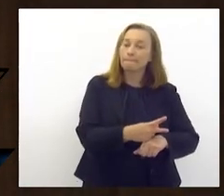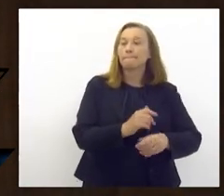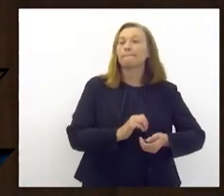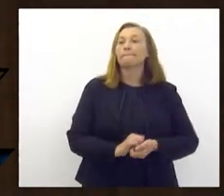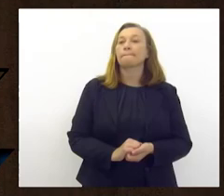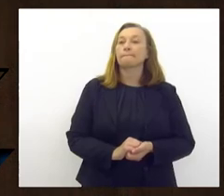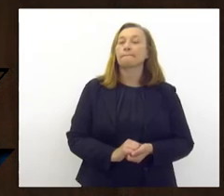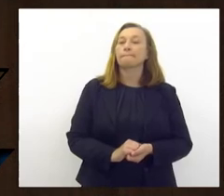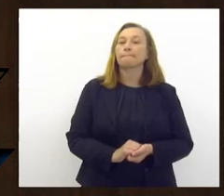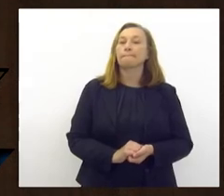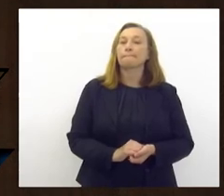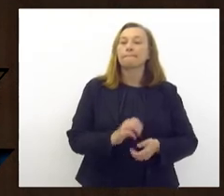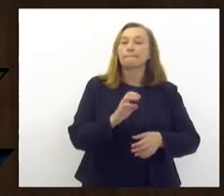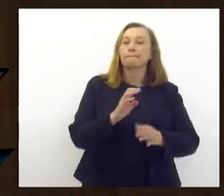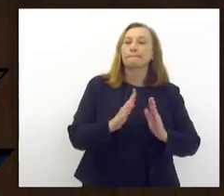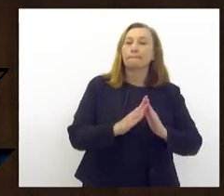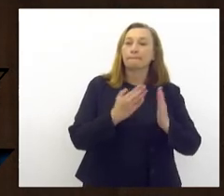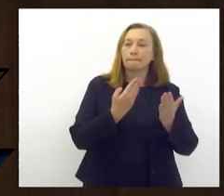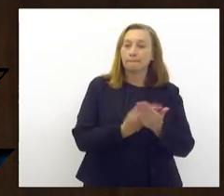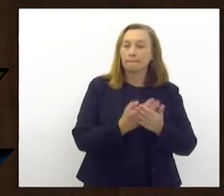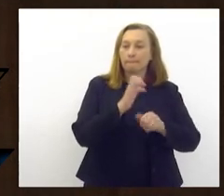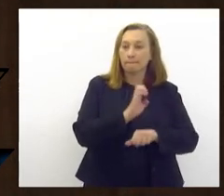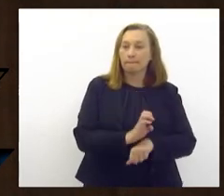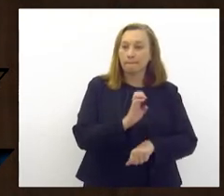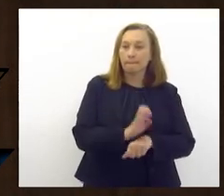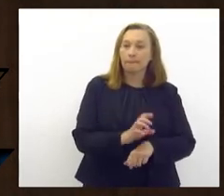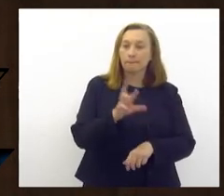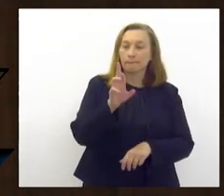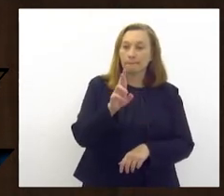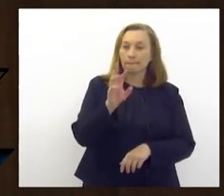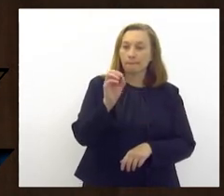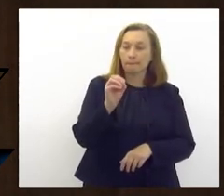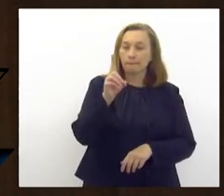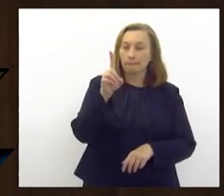provimento do Colégio Estadual Jornalista Rodolfo Fernandes. É uma